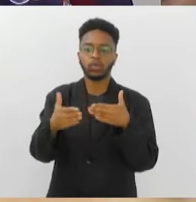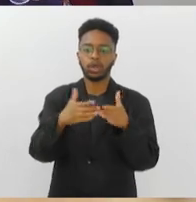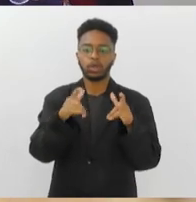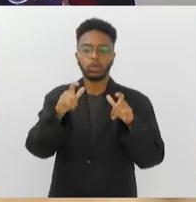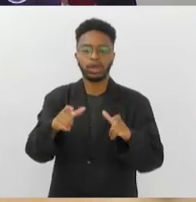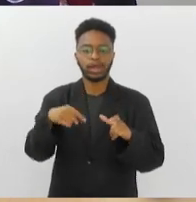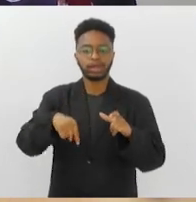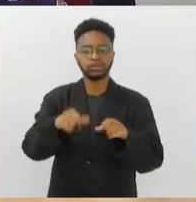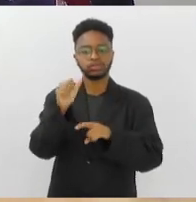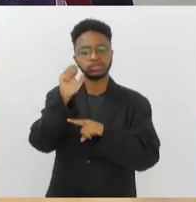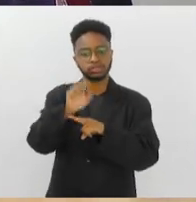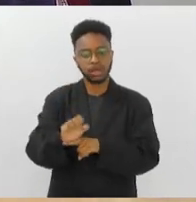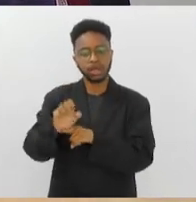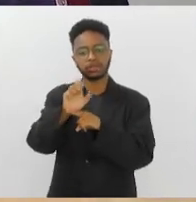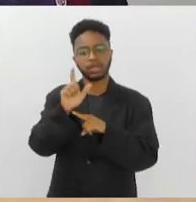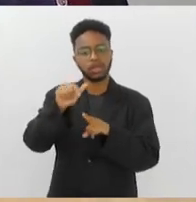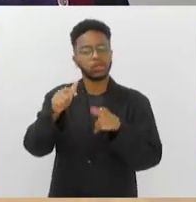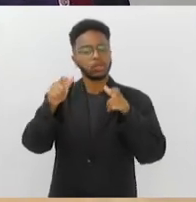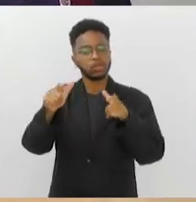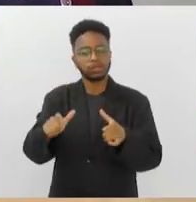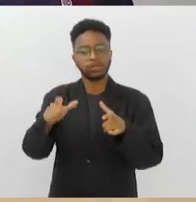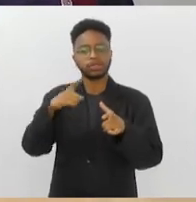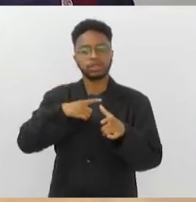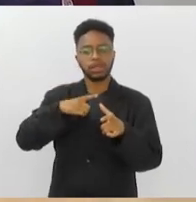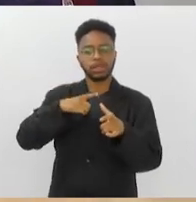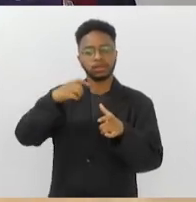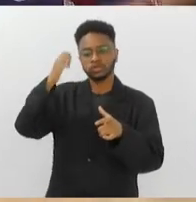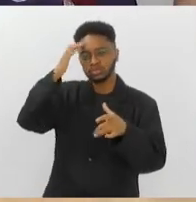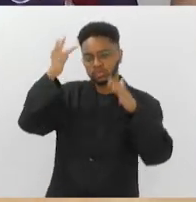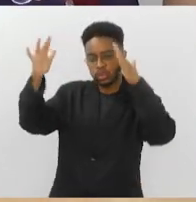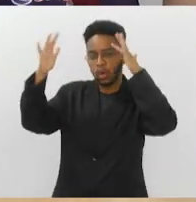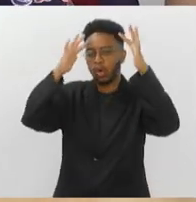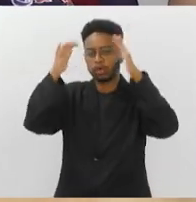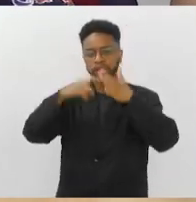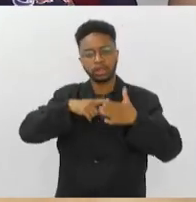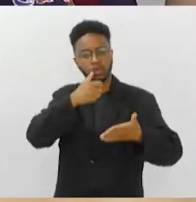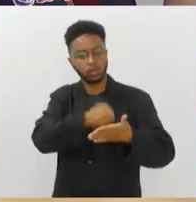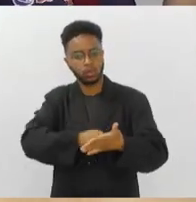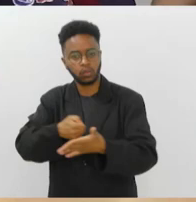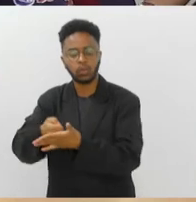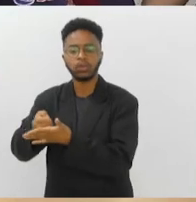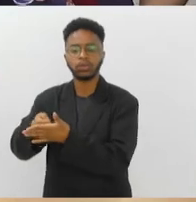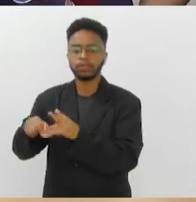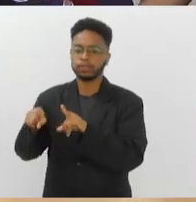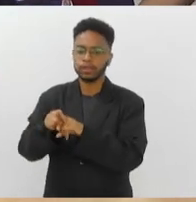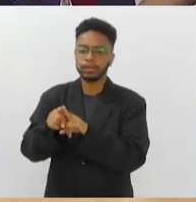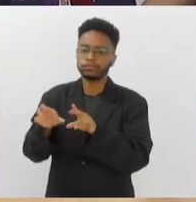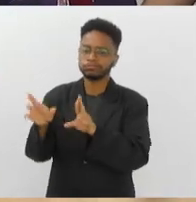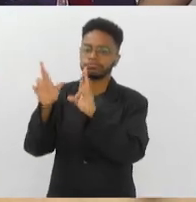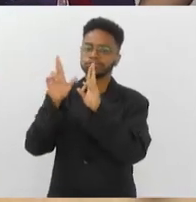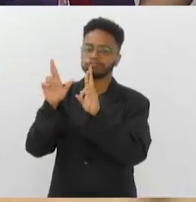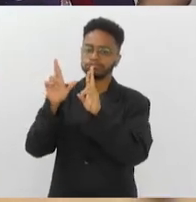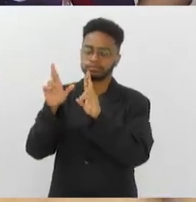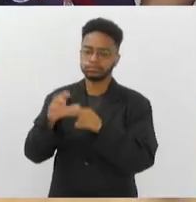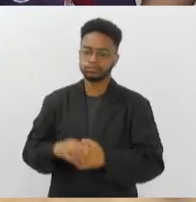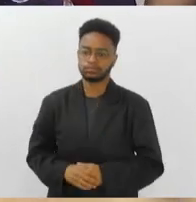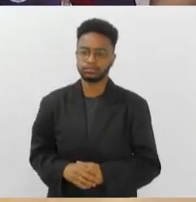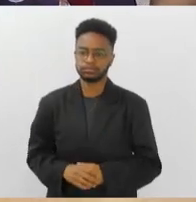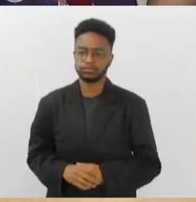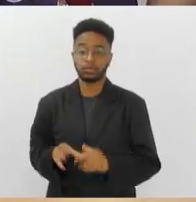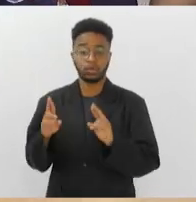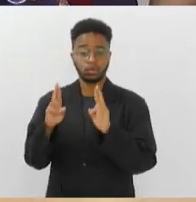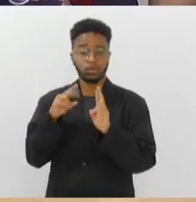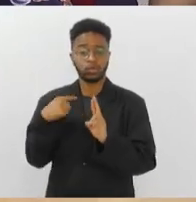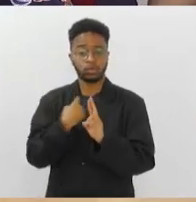um ponto luminoso, cheio de utopias, de sonhos, de luta e de muita esperança. Que a gente